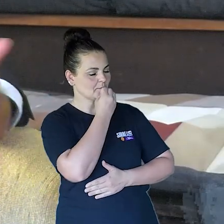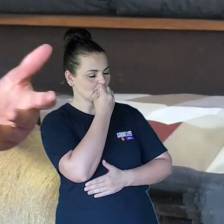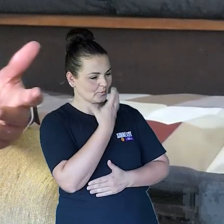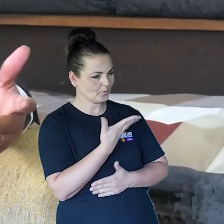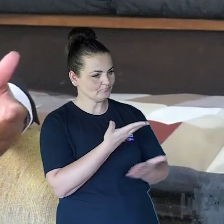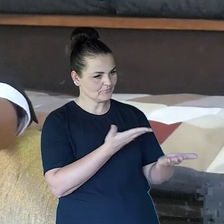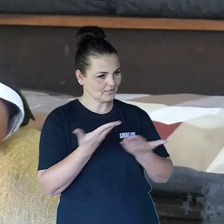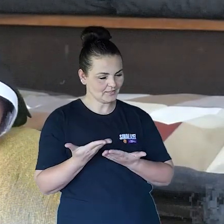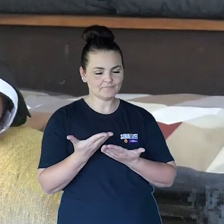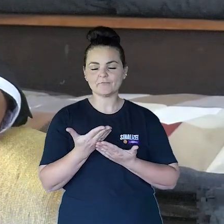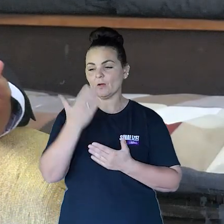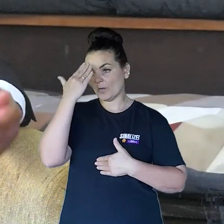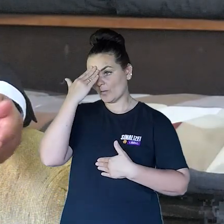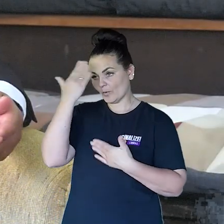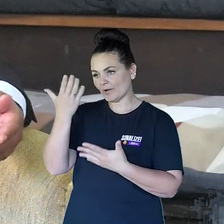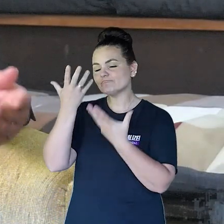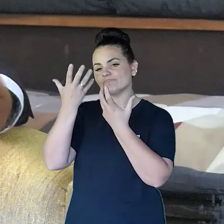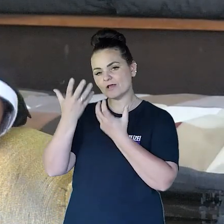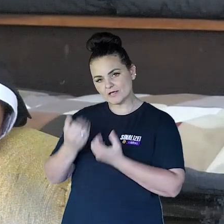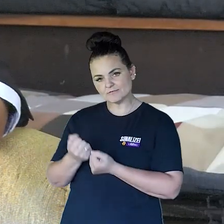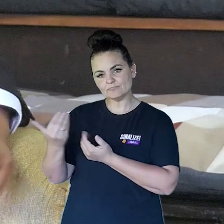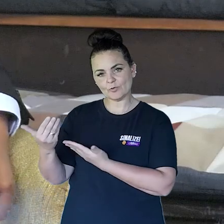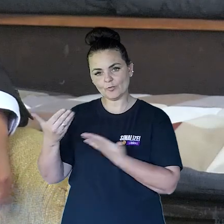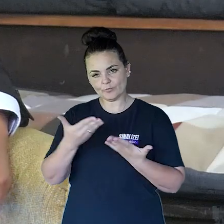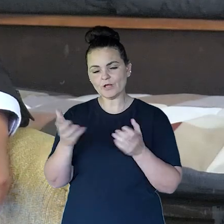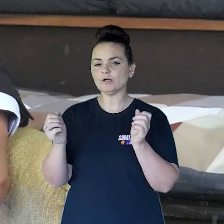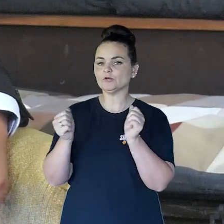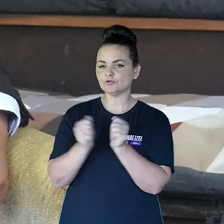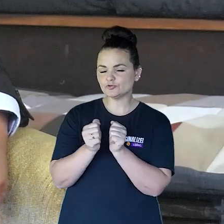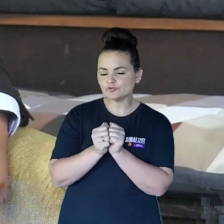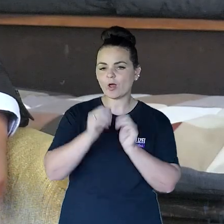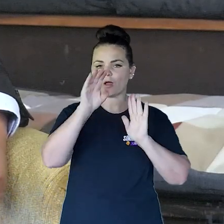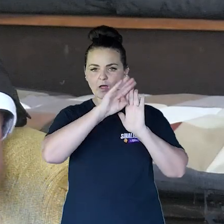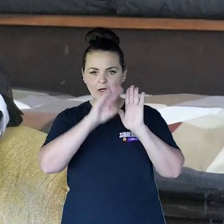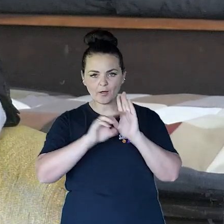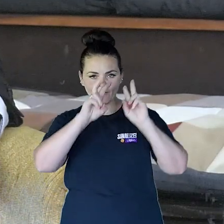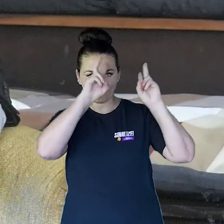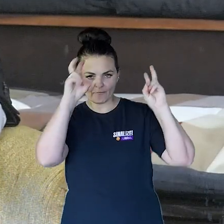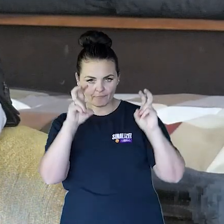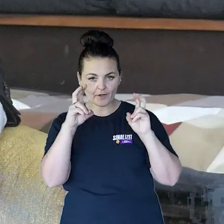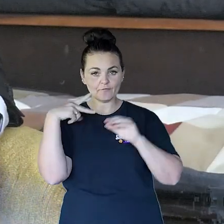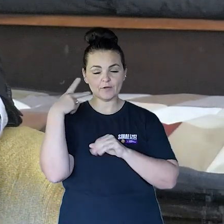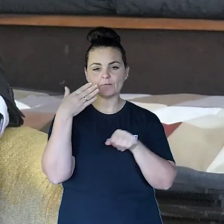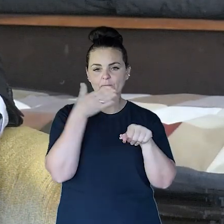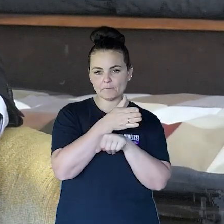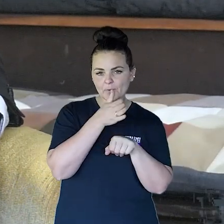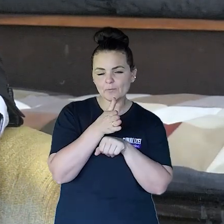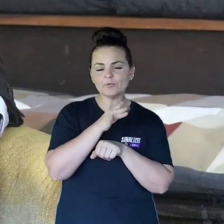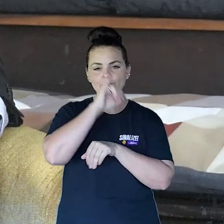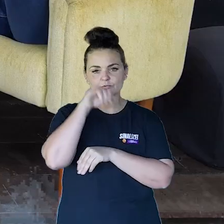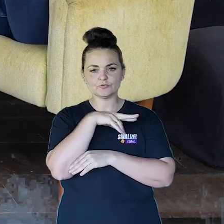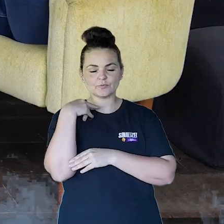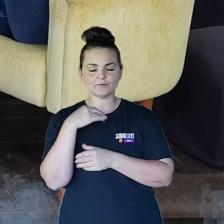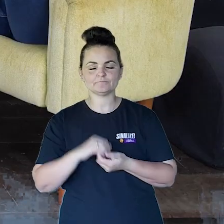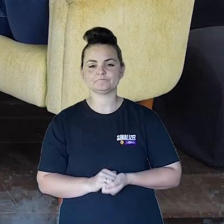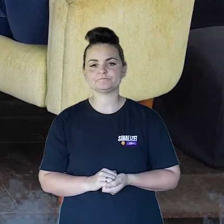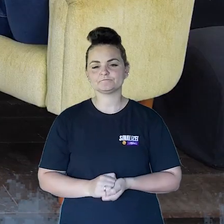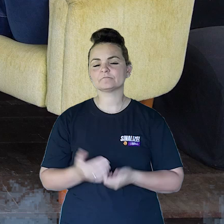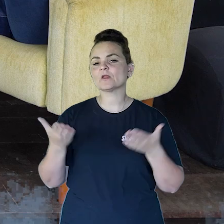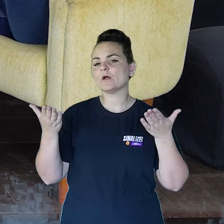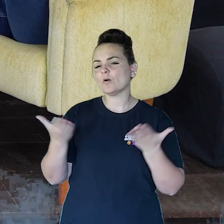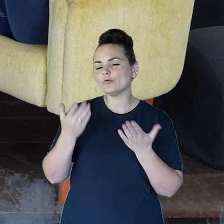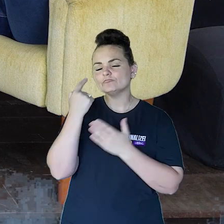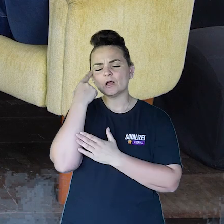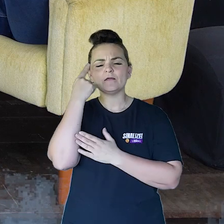Primeiramente, obrigado, por ter aceito o nosso convite e por estar aqui no programa Vereador por Toda Jaraguá. Hoje,